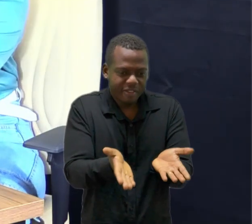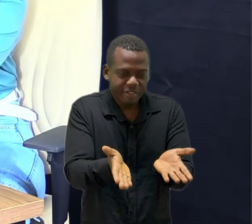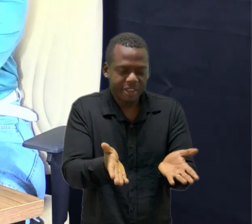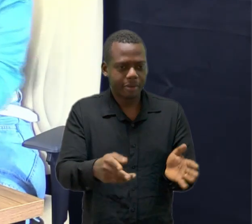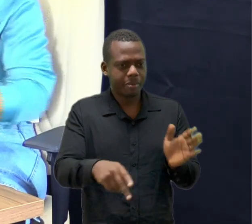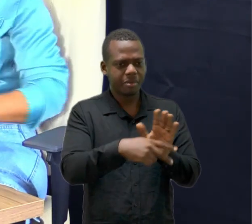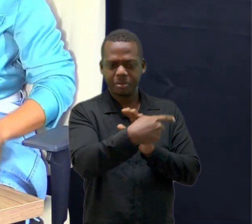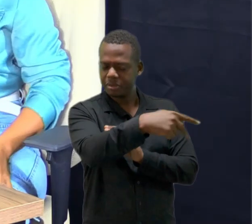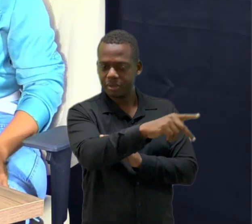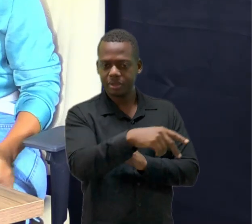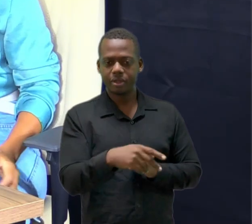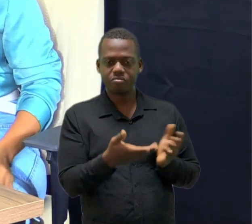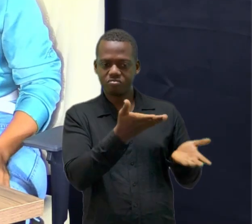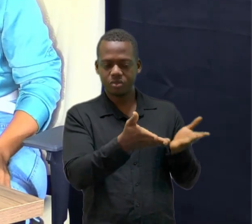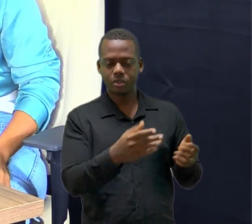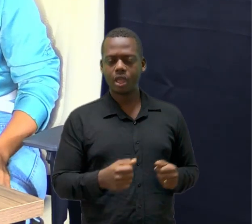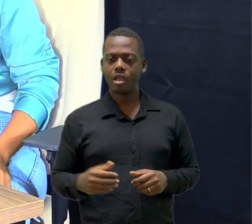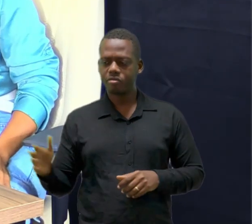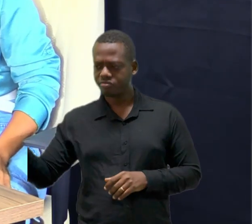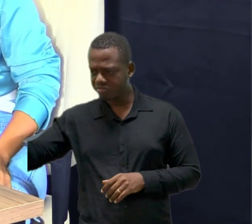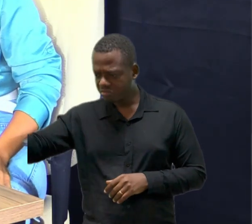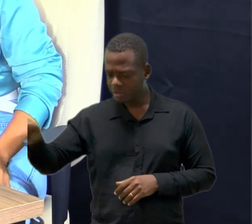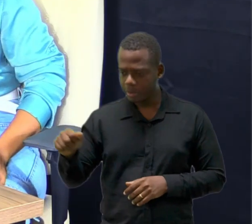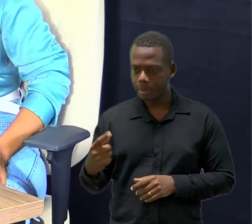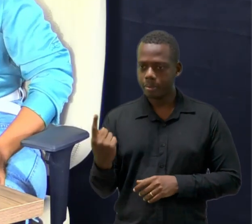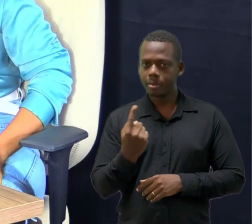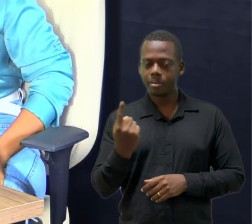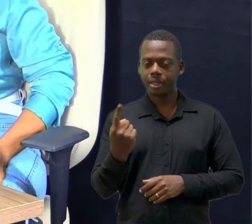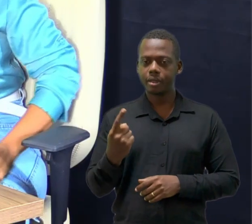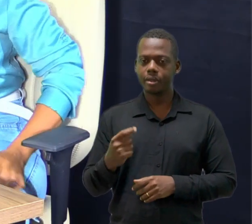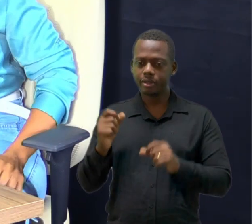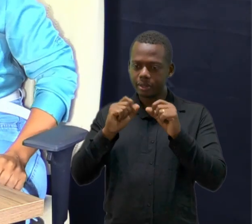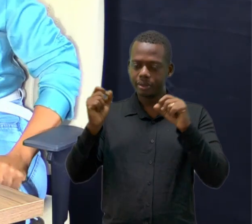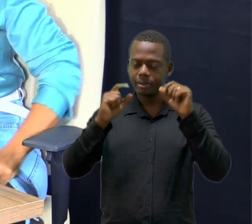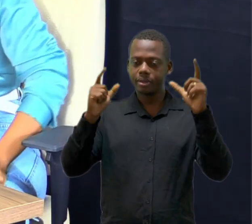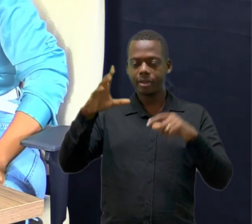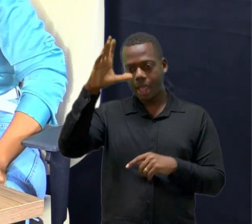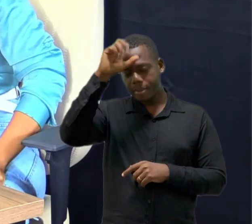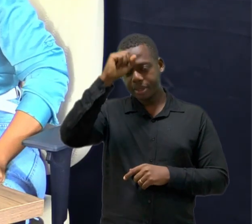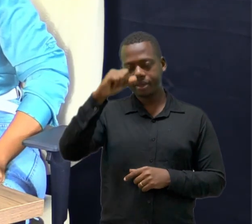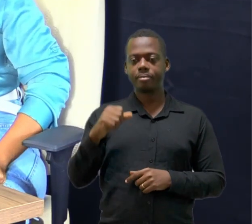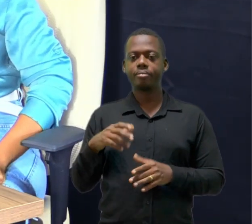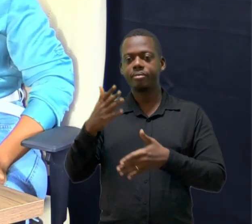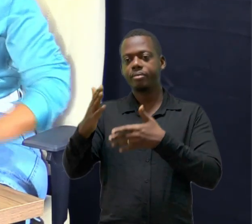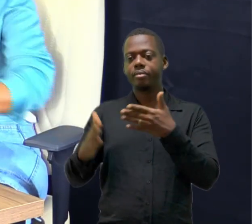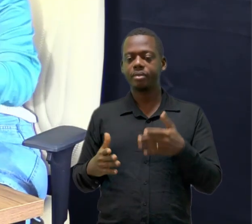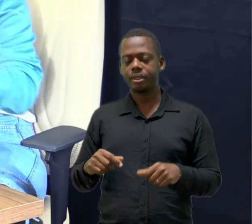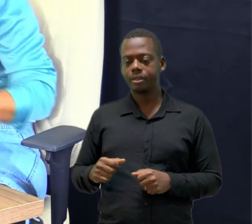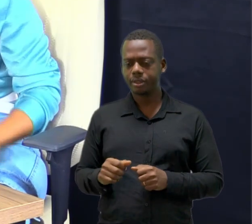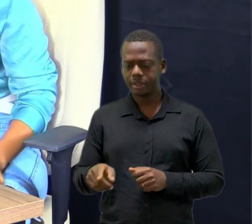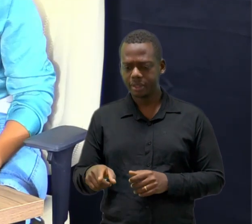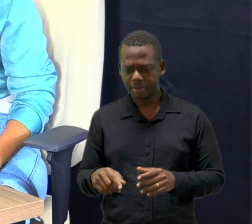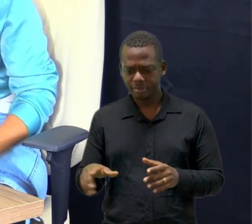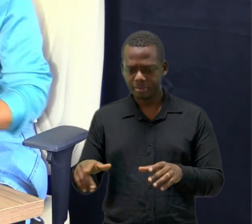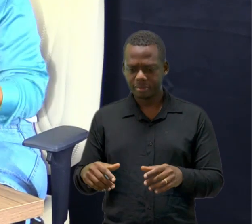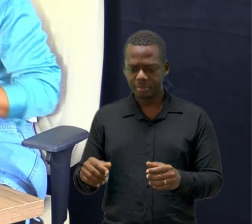para você. Aí eu fui, gente, a primeira coisa que aconteceu foi o que despertou eu aprender Libras. Porque eu cheguei para o surdo, ela pediu para eu tomar a lição